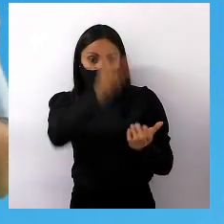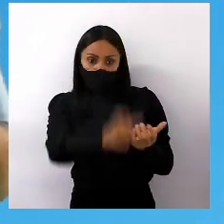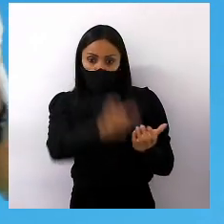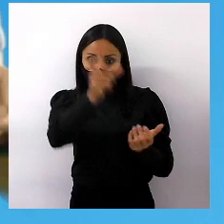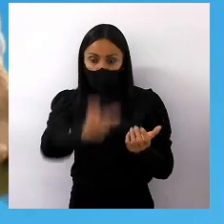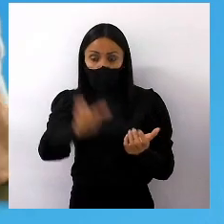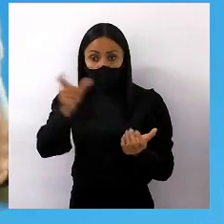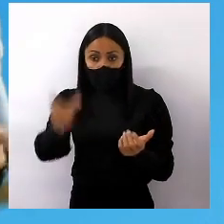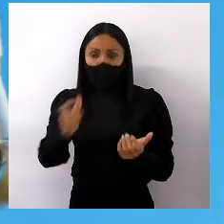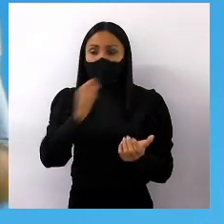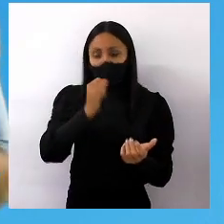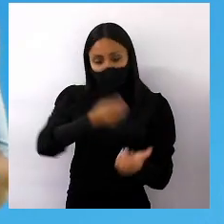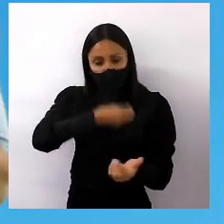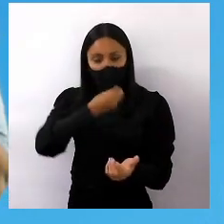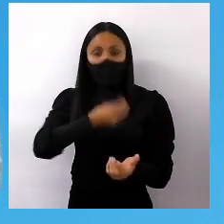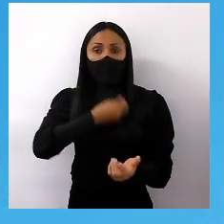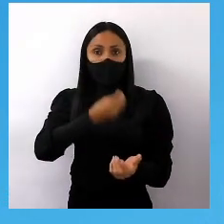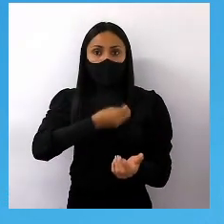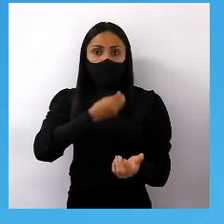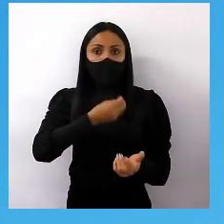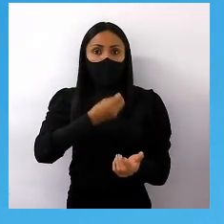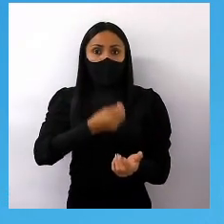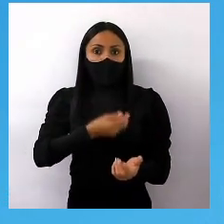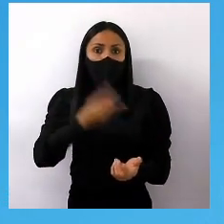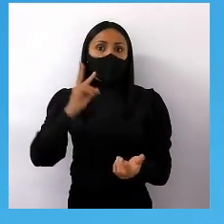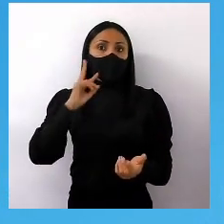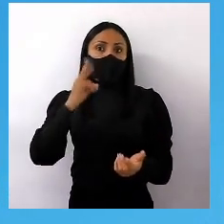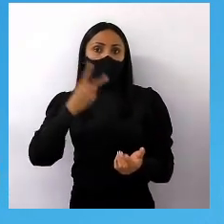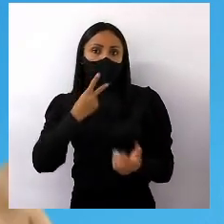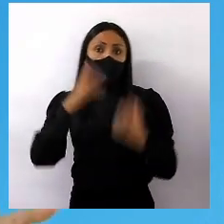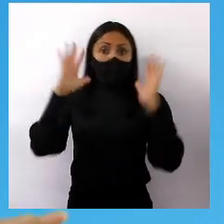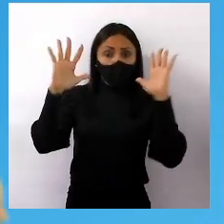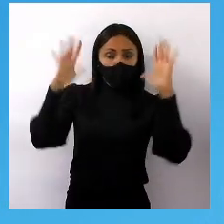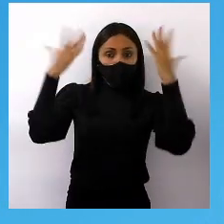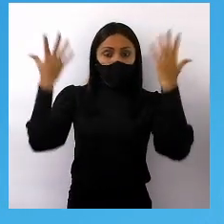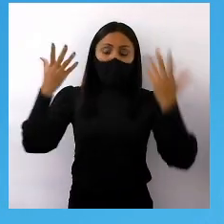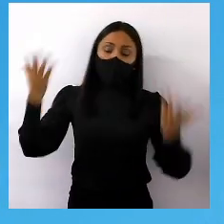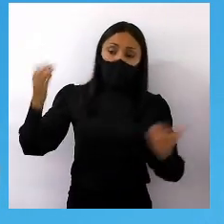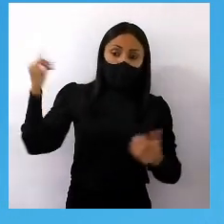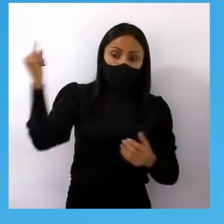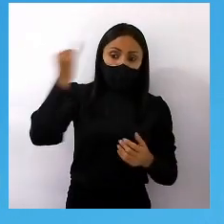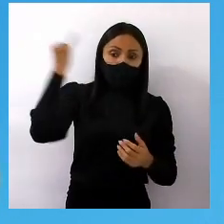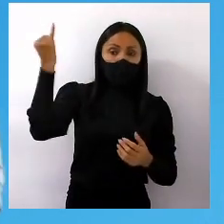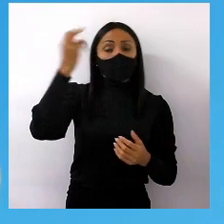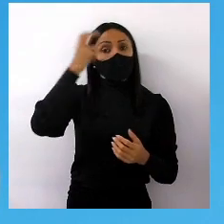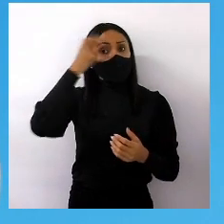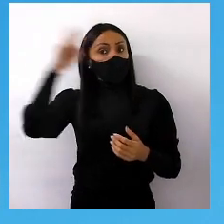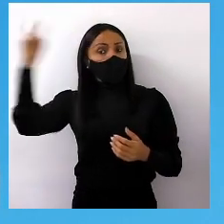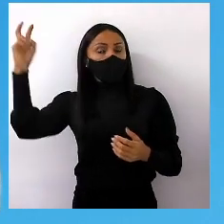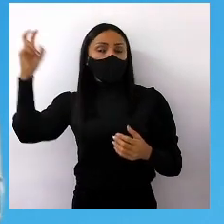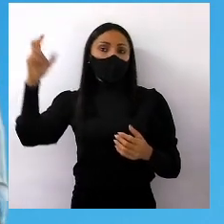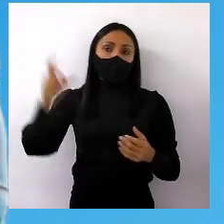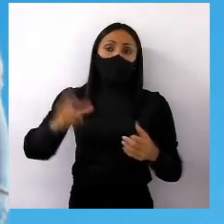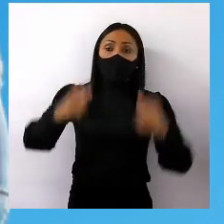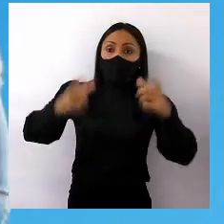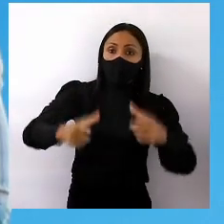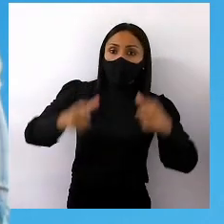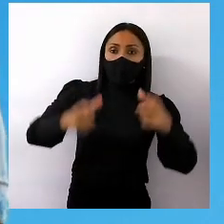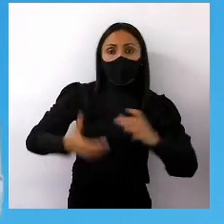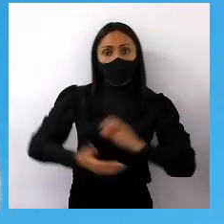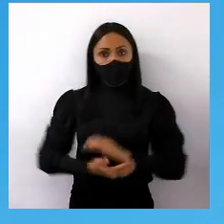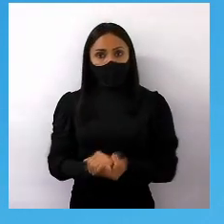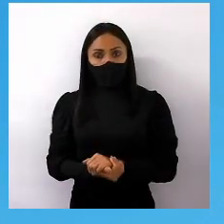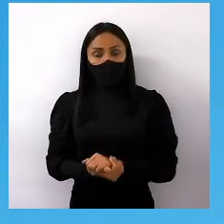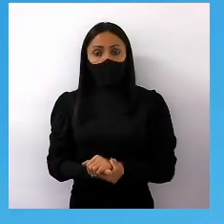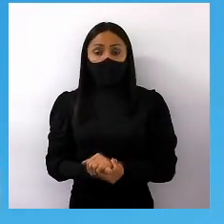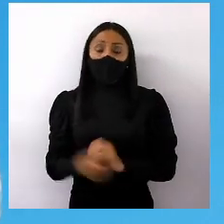que ainda em vida, né, são reconhecidas como fundamentais para a cultura do nosso lugar. Um ponto de destaque, né, seria, né, da